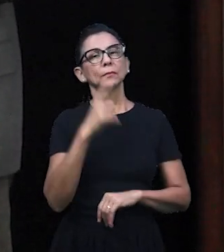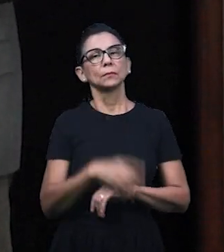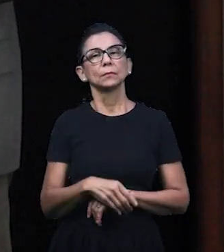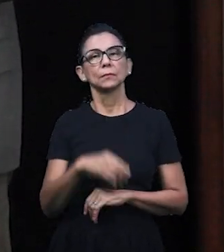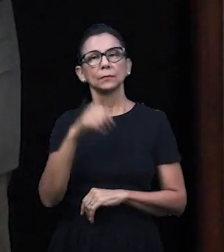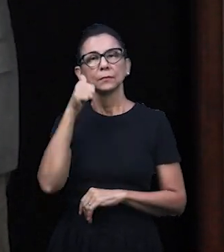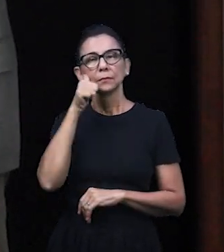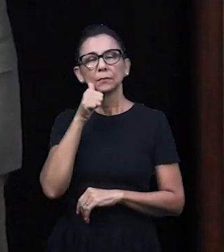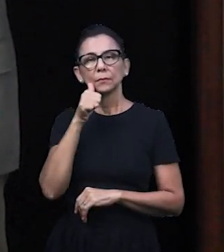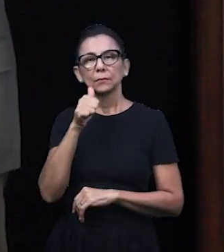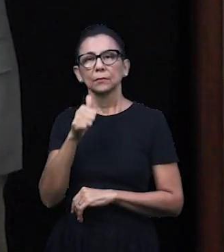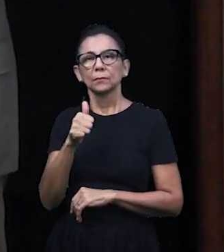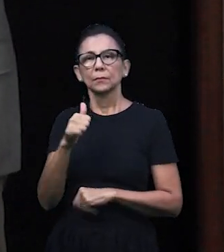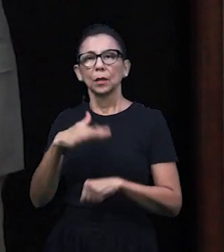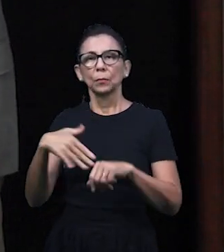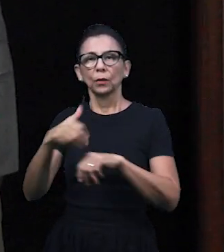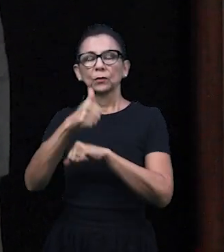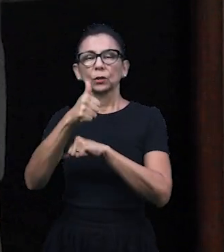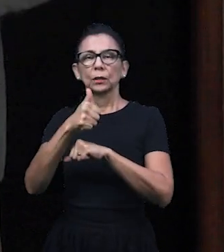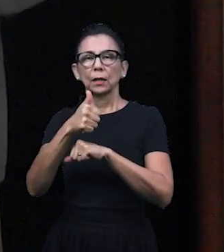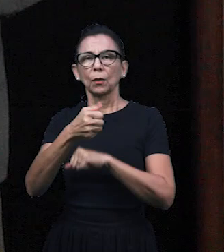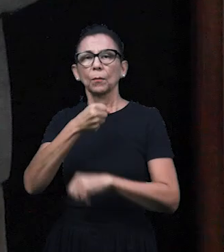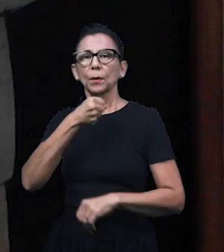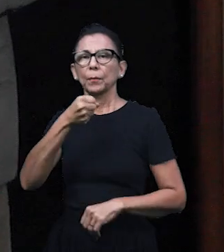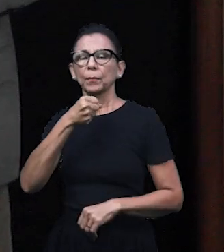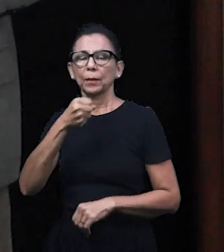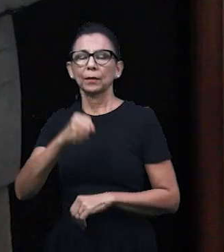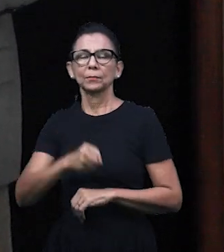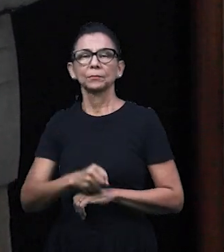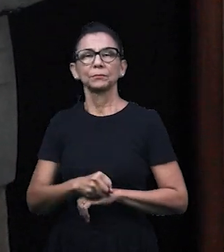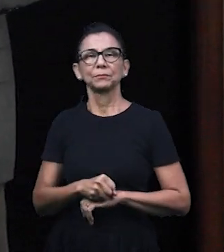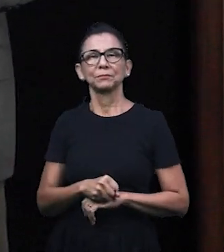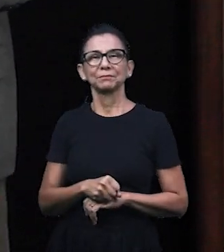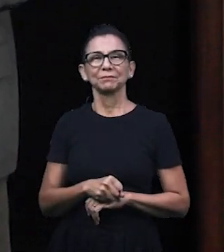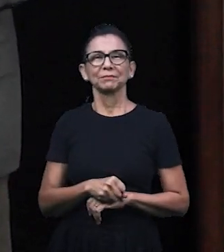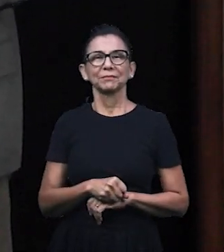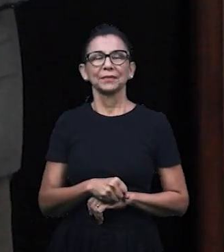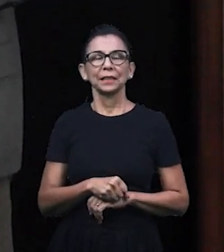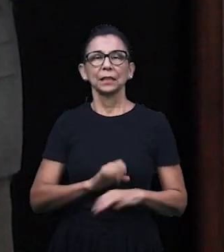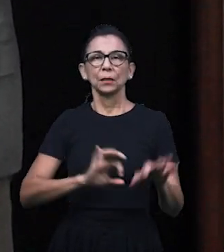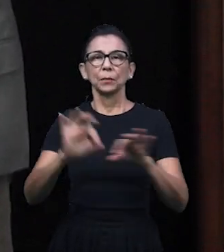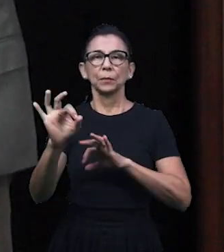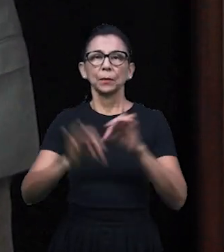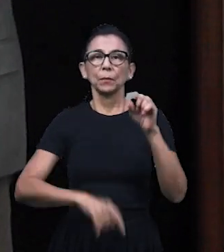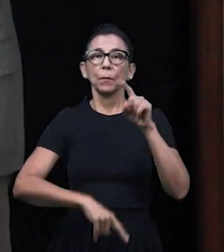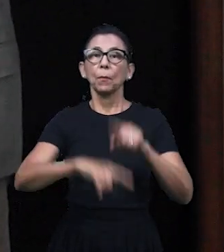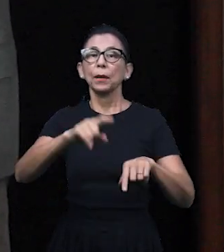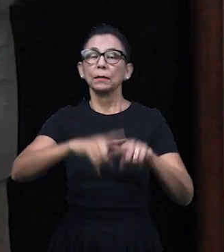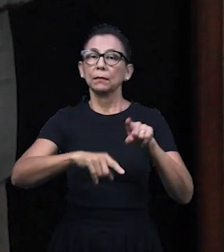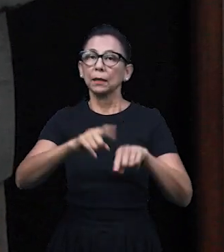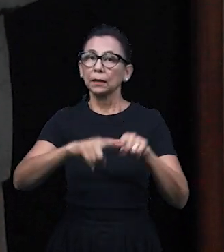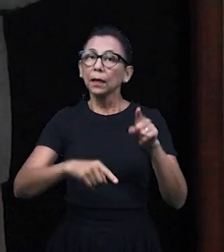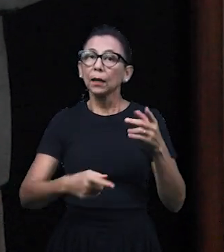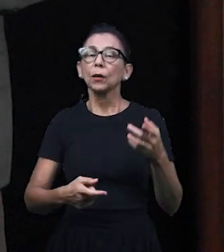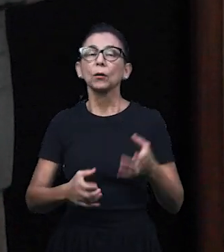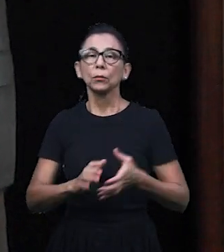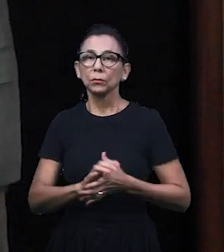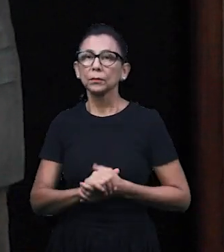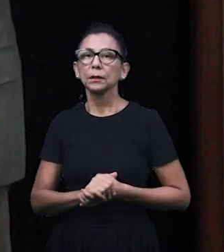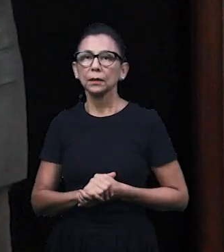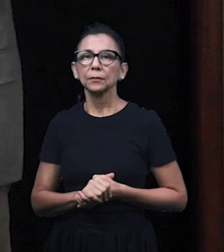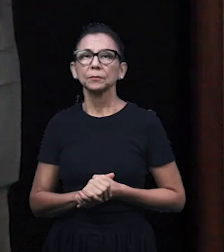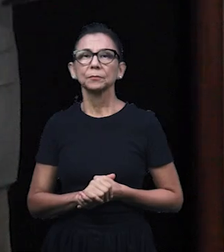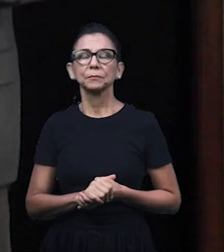Ana Carolina, que também preparou, junto com a nossa equipe de produção, uma matéria sobre esse trabalho do Evangelho Sem